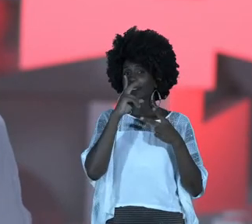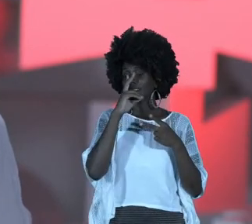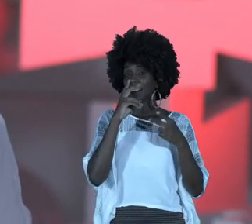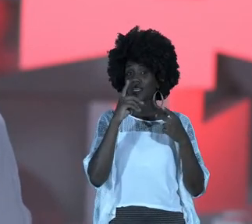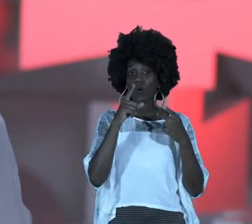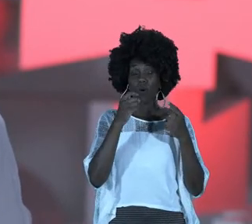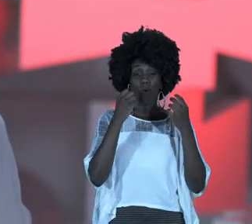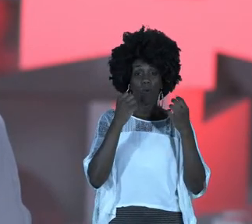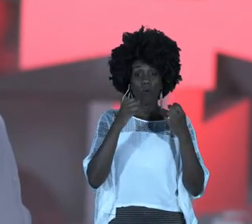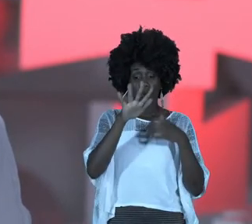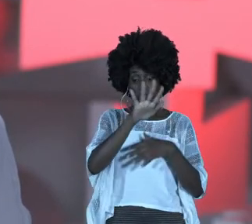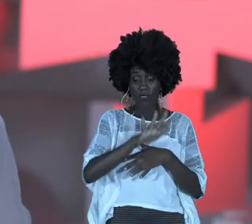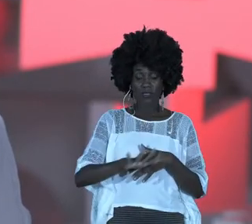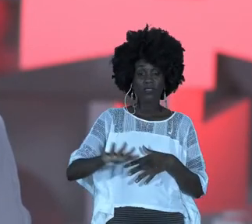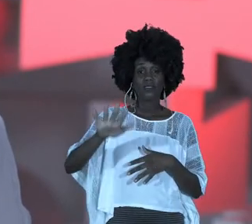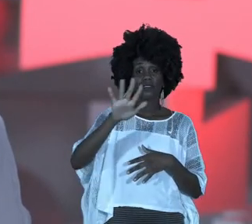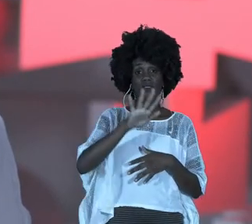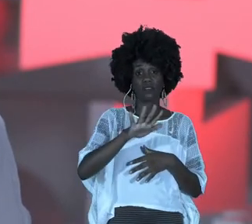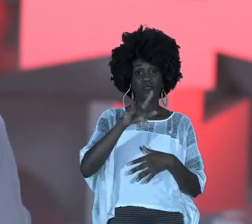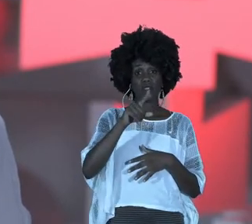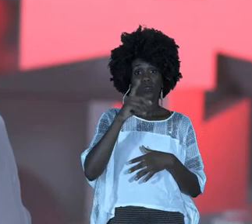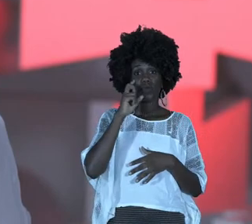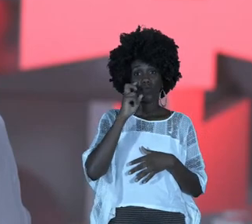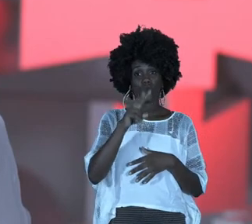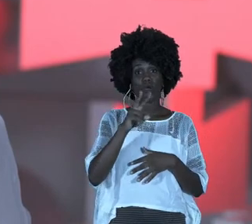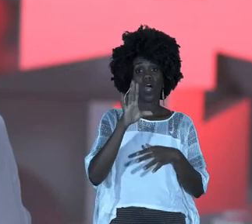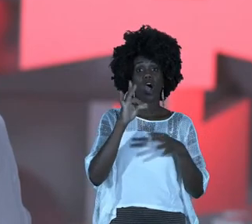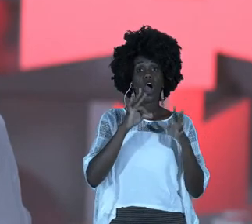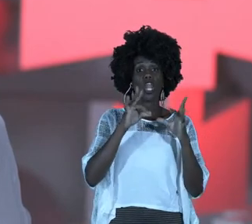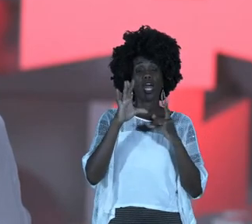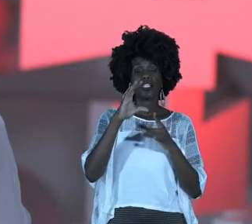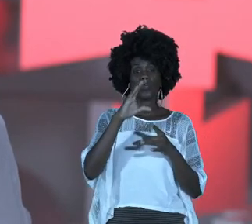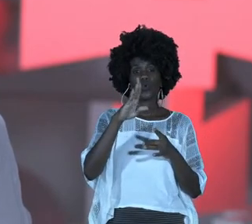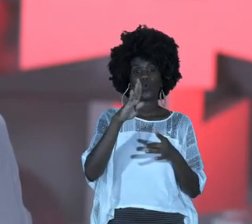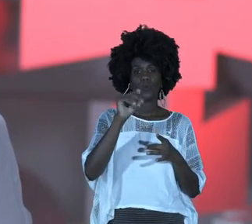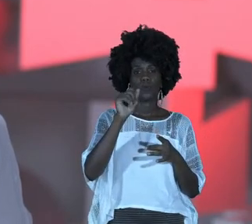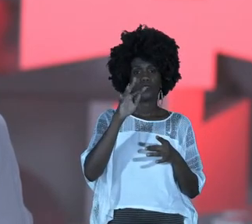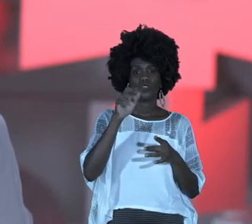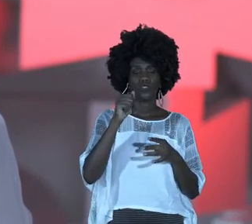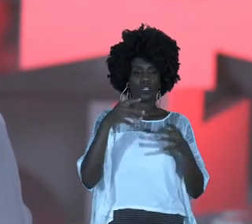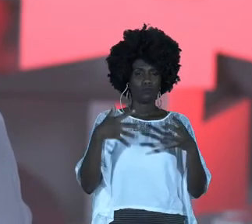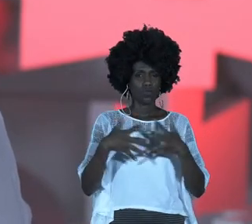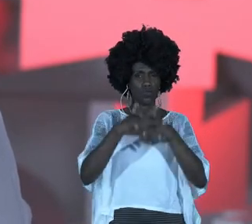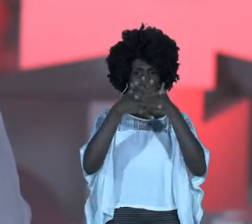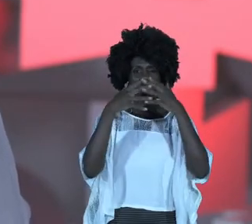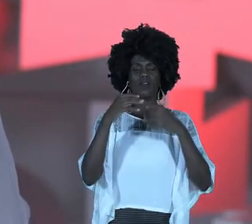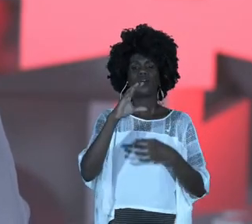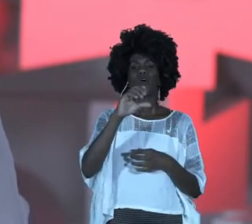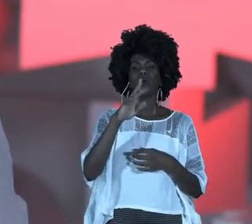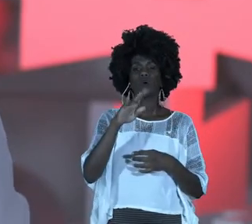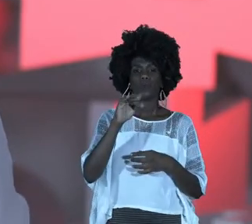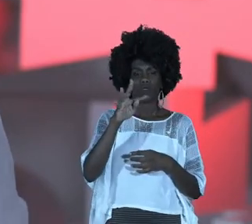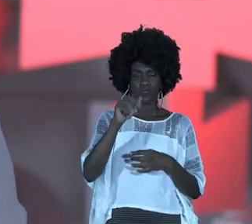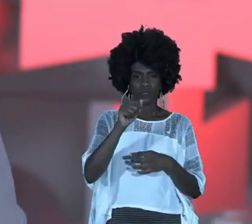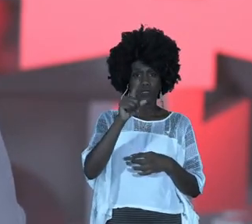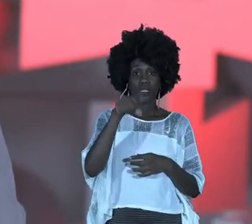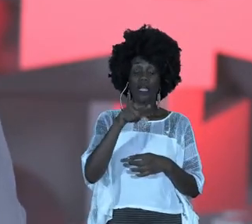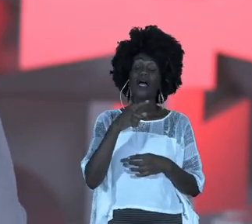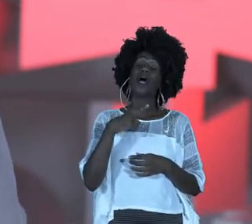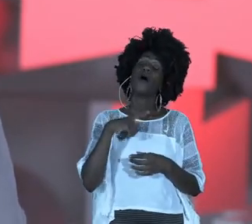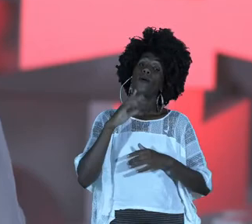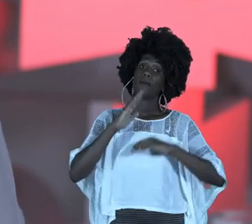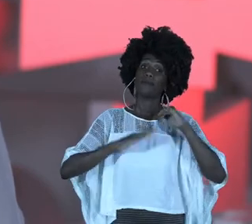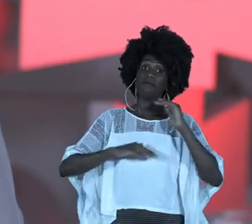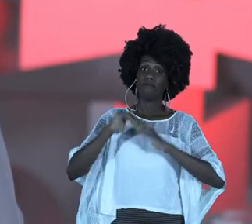dimensão que vem da colagem cubista, do choque cubista. O artista se torna um inventor